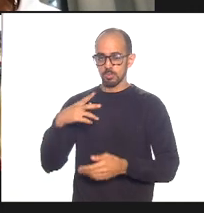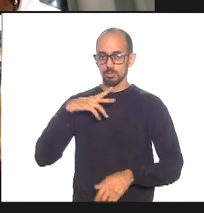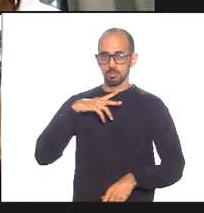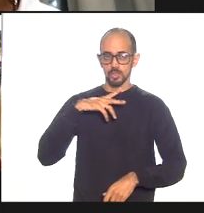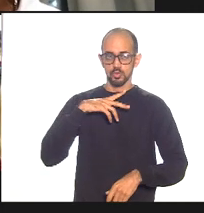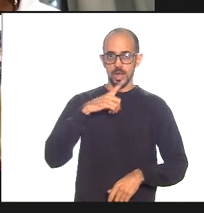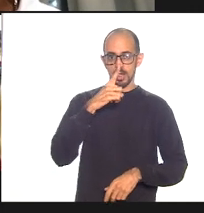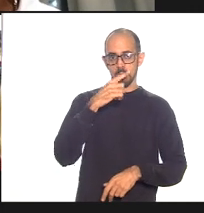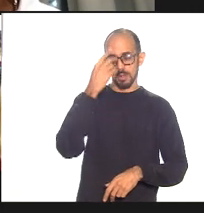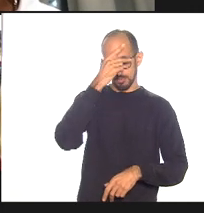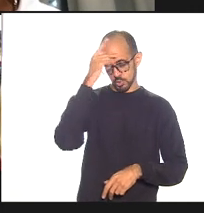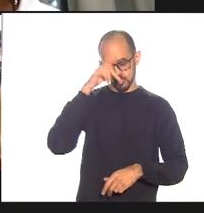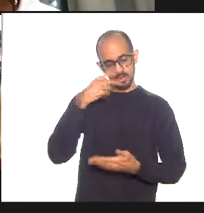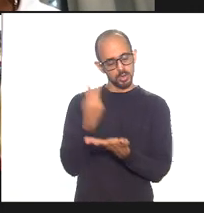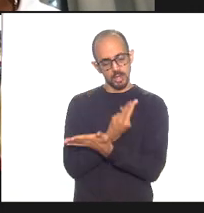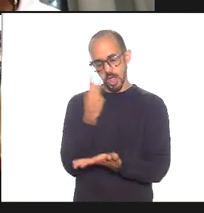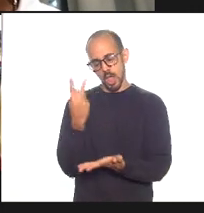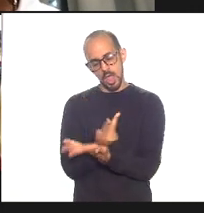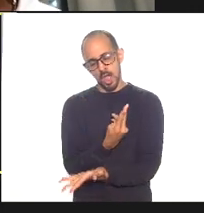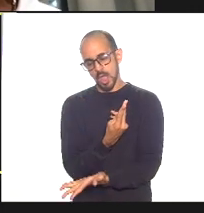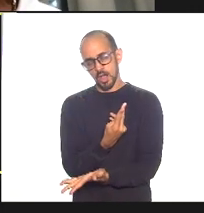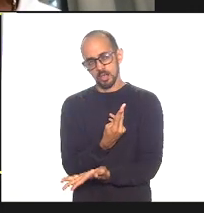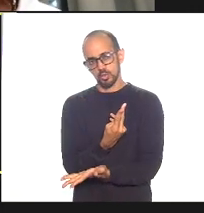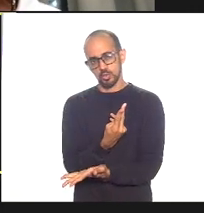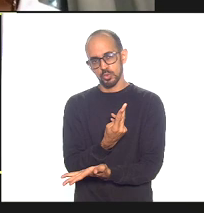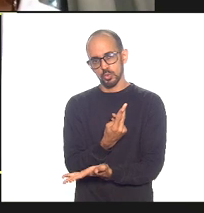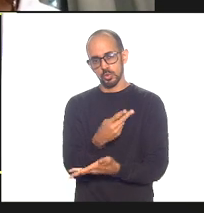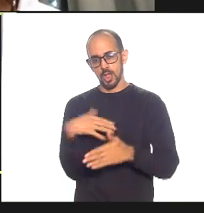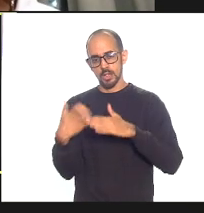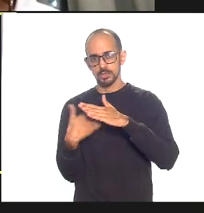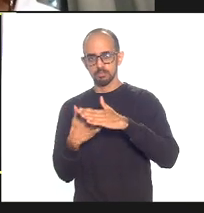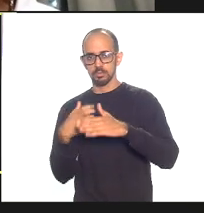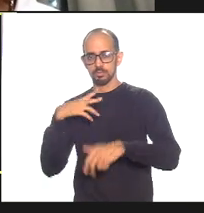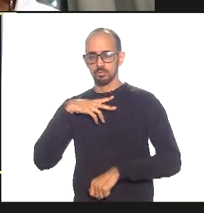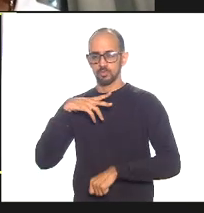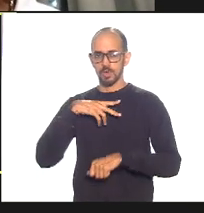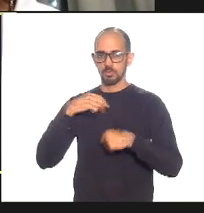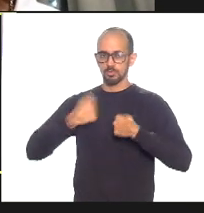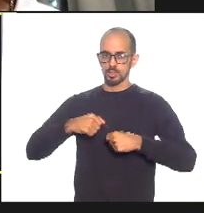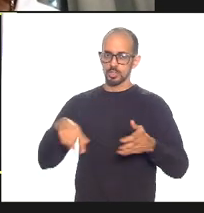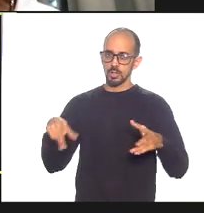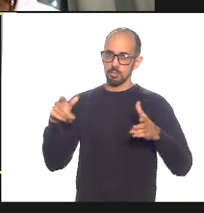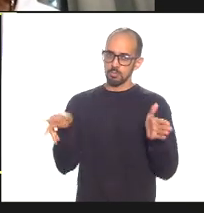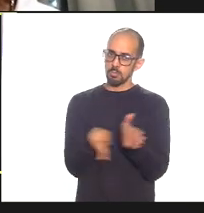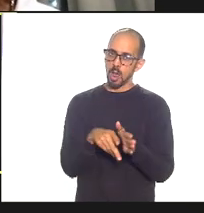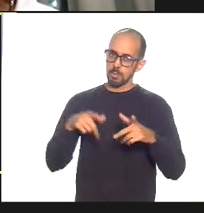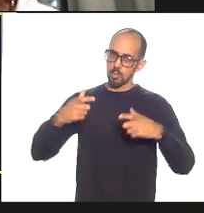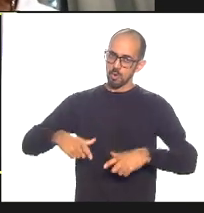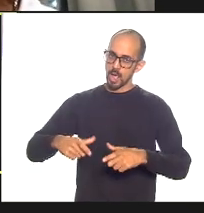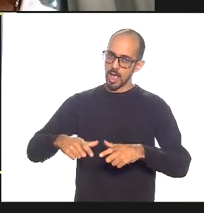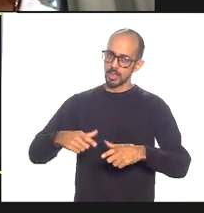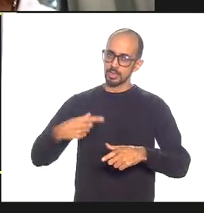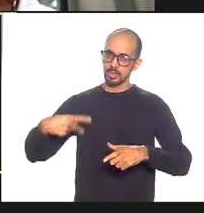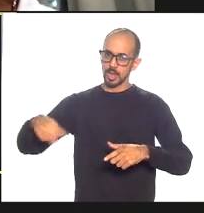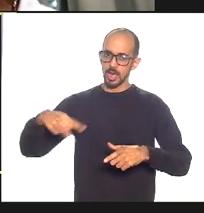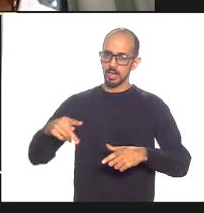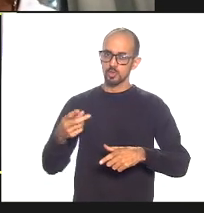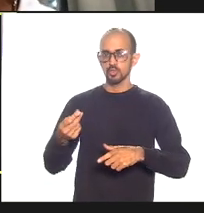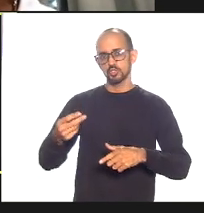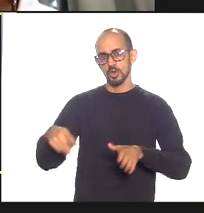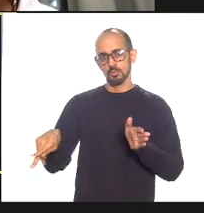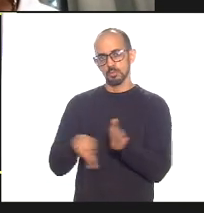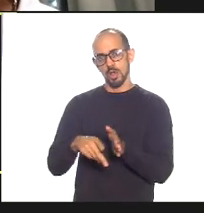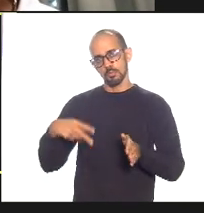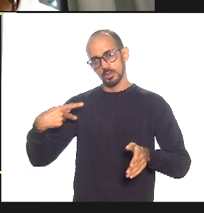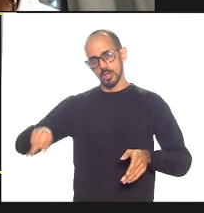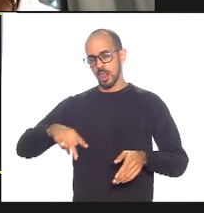privada. Isso está errado. A iniciativa privada tem que pegar o espaço dela, o dinheiro dela, e não o dinheiro do que é